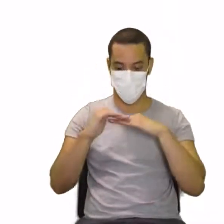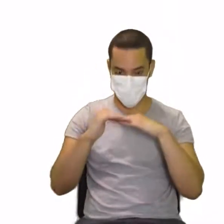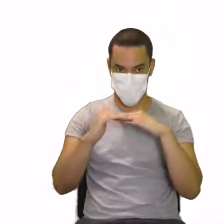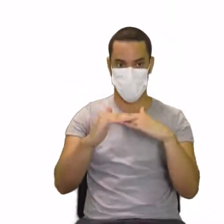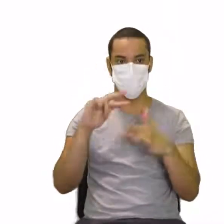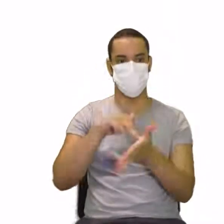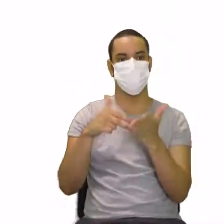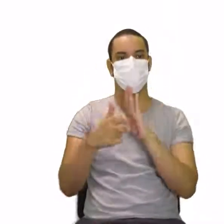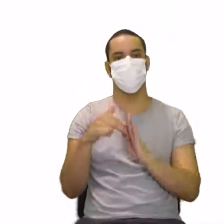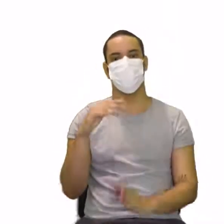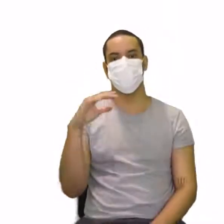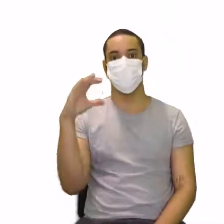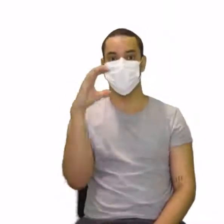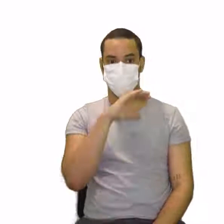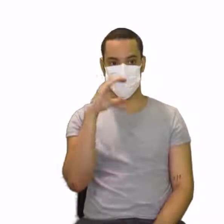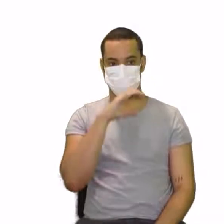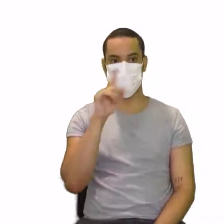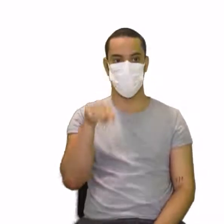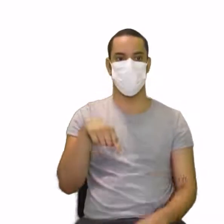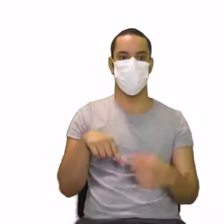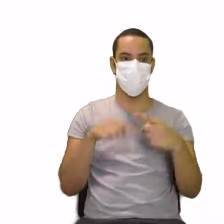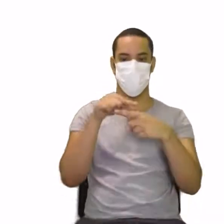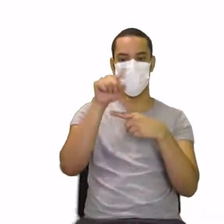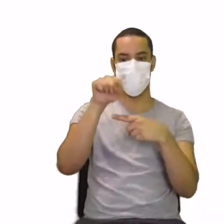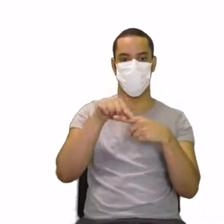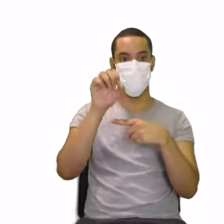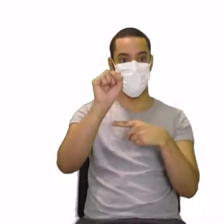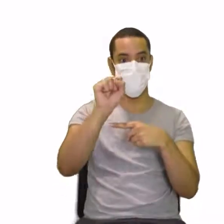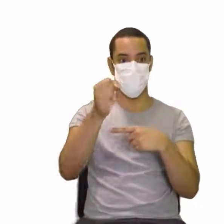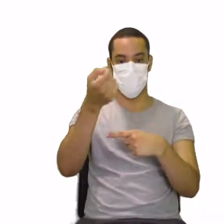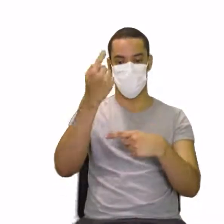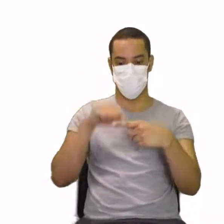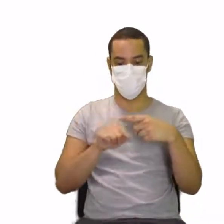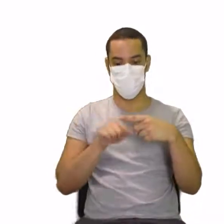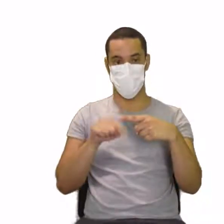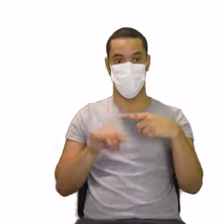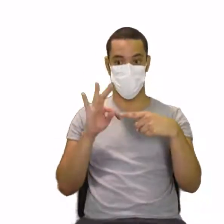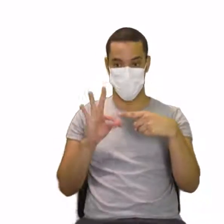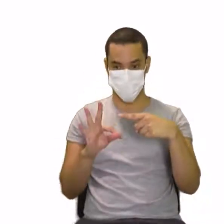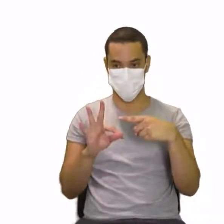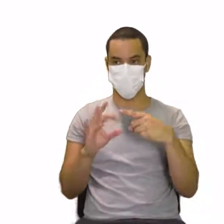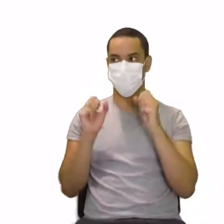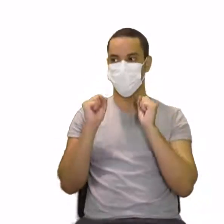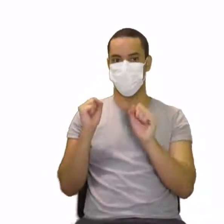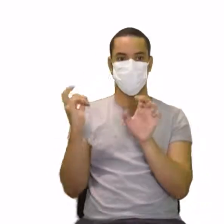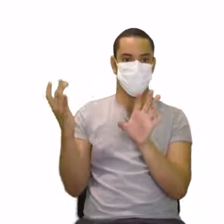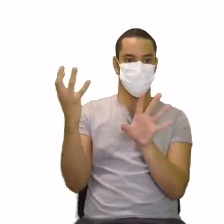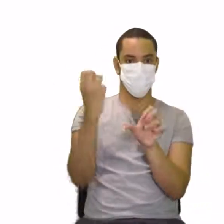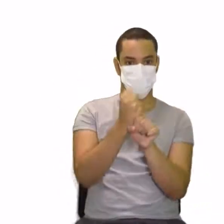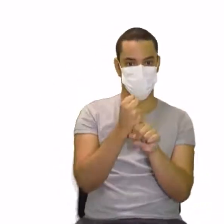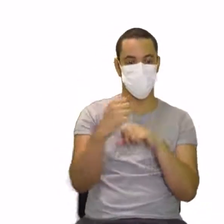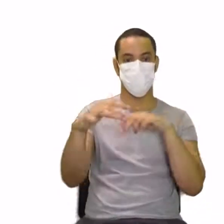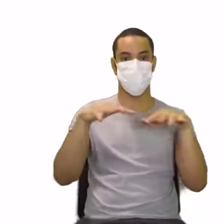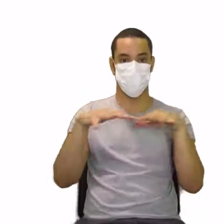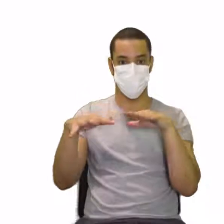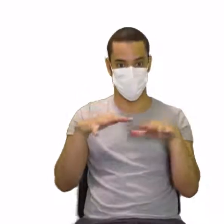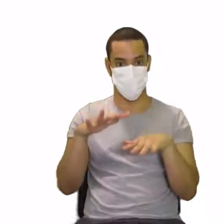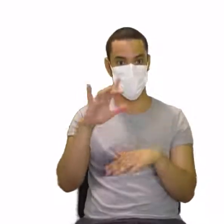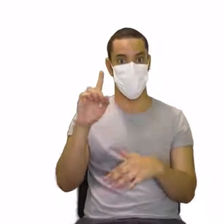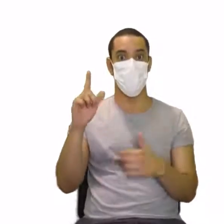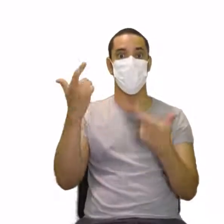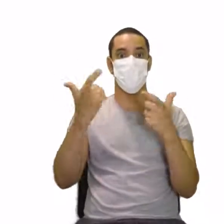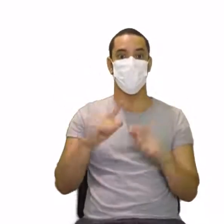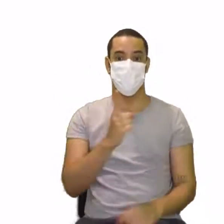Que a velocidade é espaço sobre o tempo. A gente pode isolar aqui, ó, lá no nosso movimento circular também do primeiro